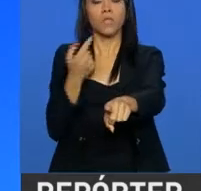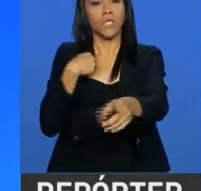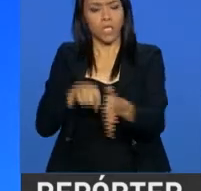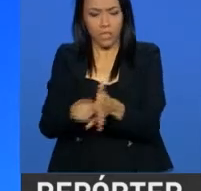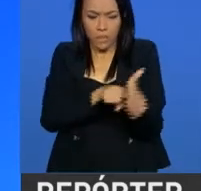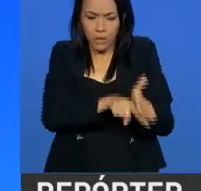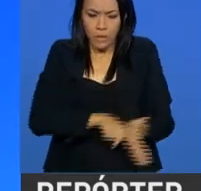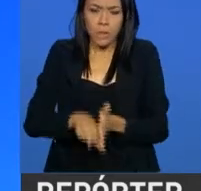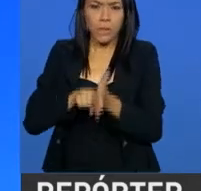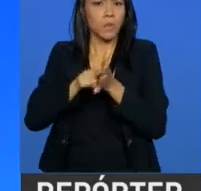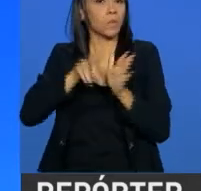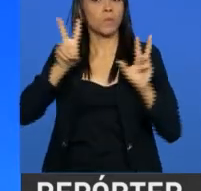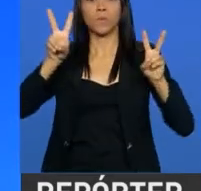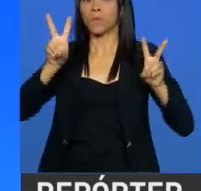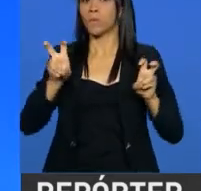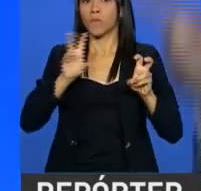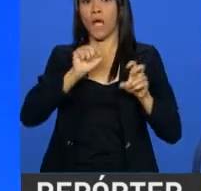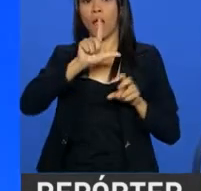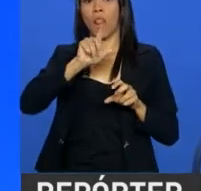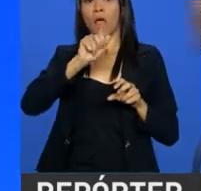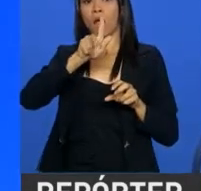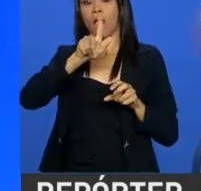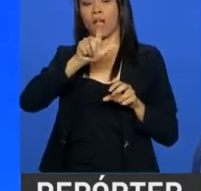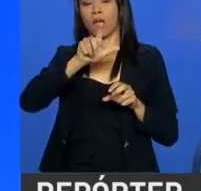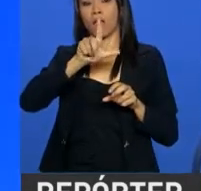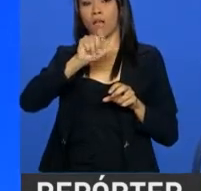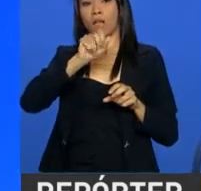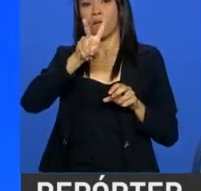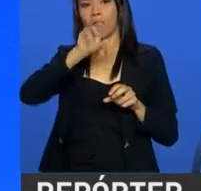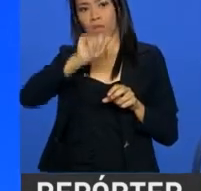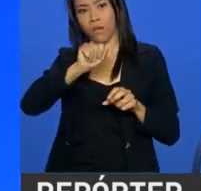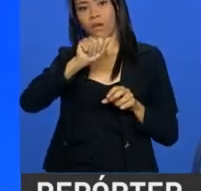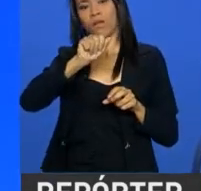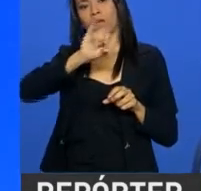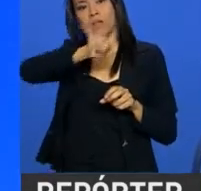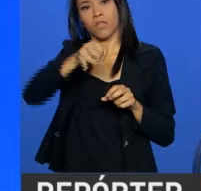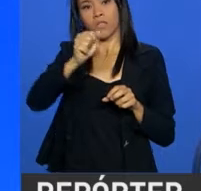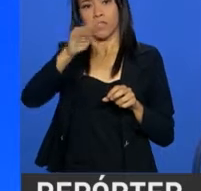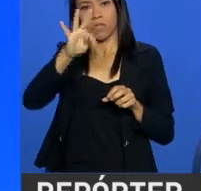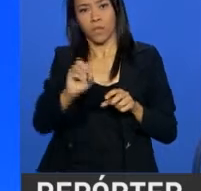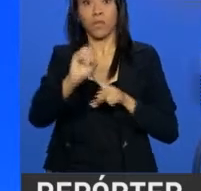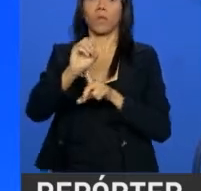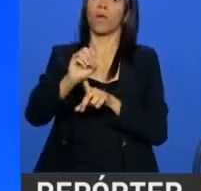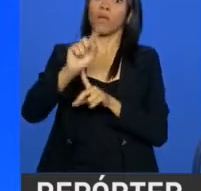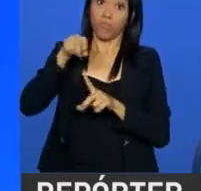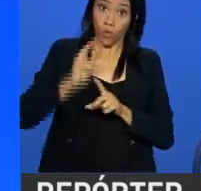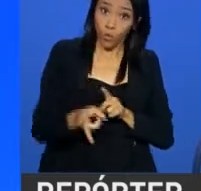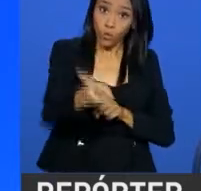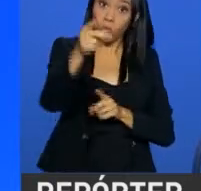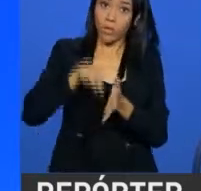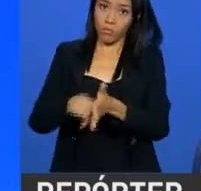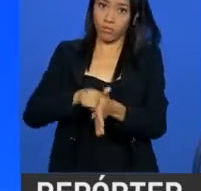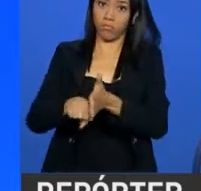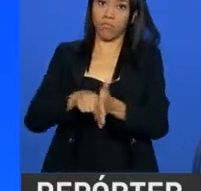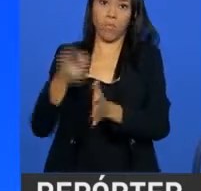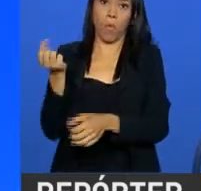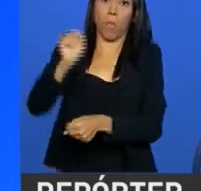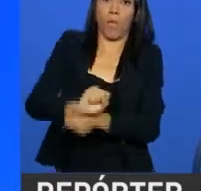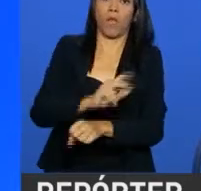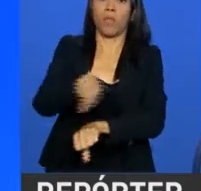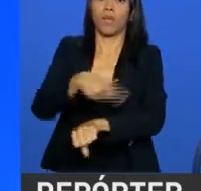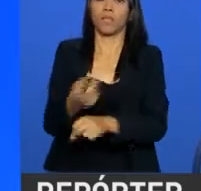da operação lava-jato devem ser concluídas para não paralisar o país se houver